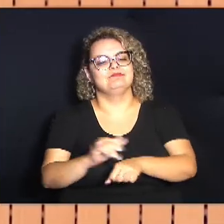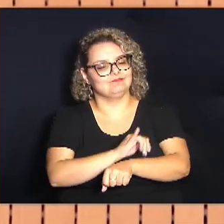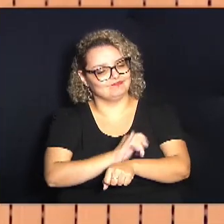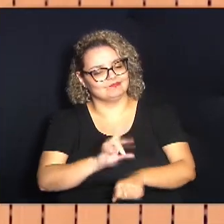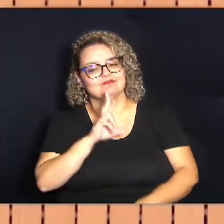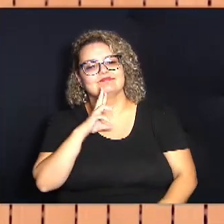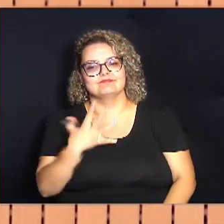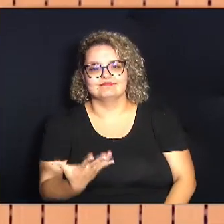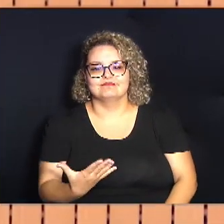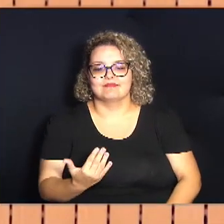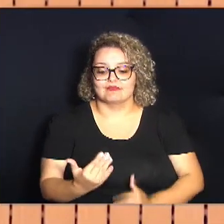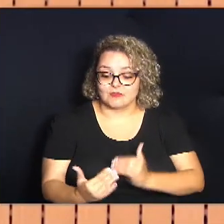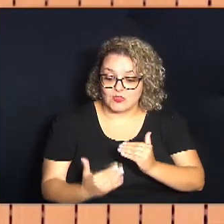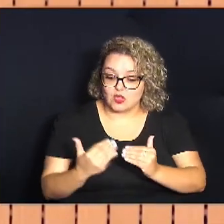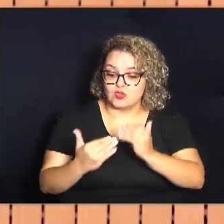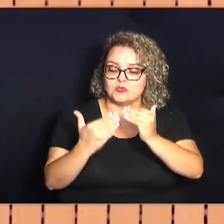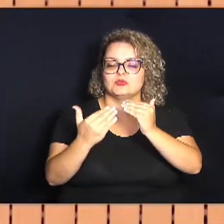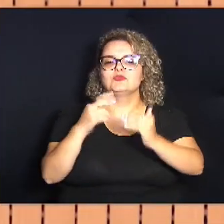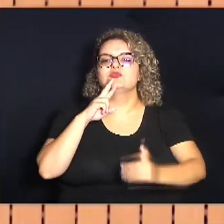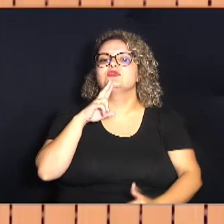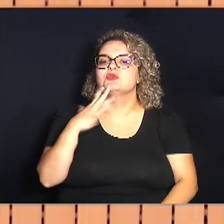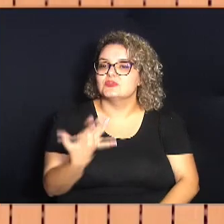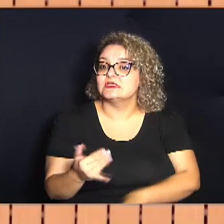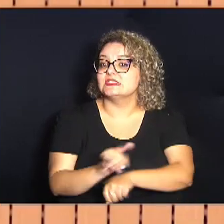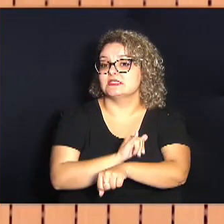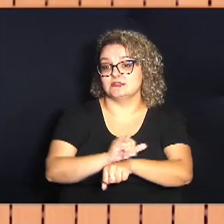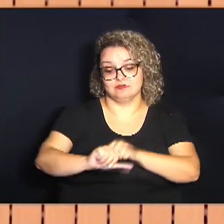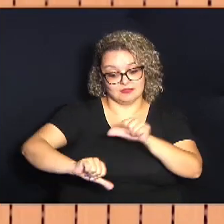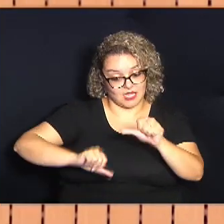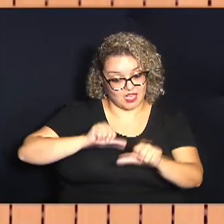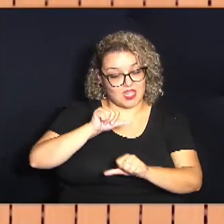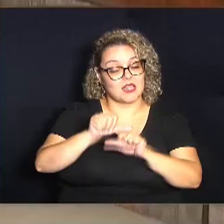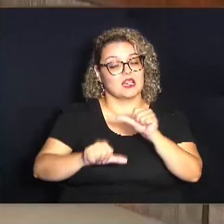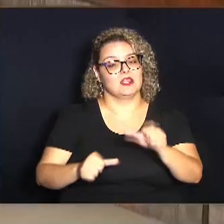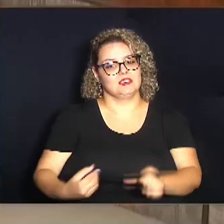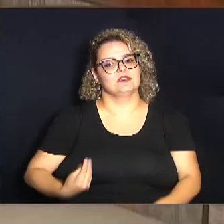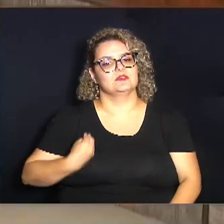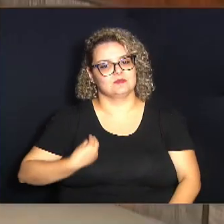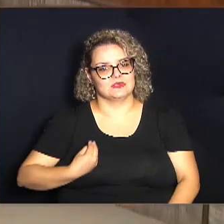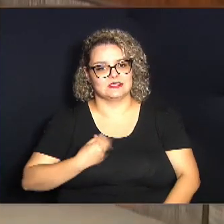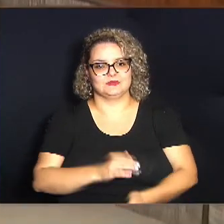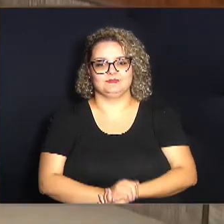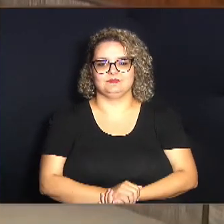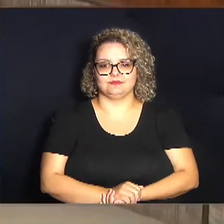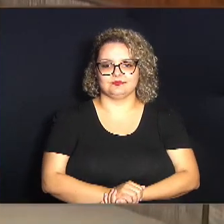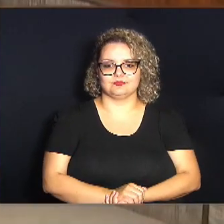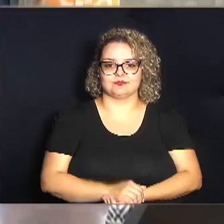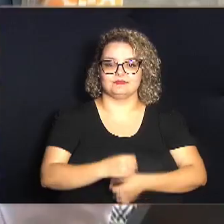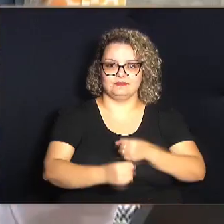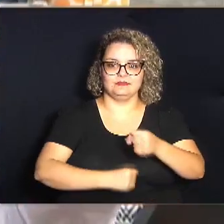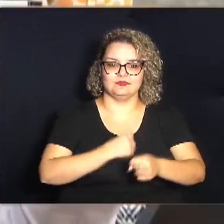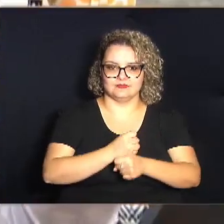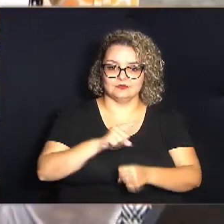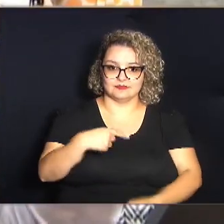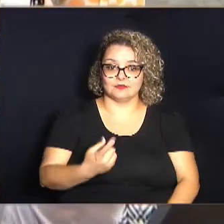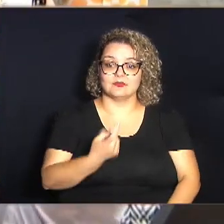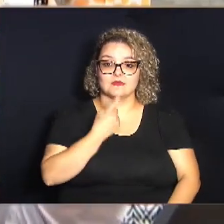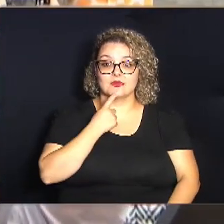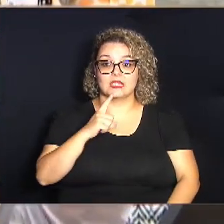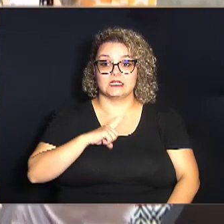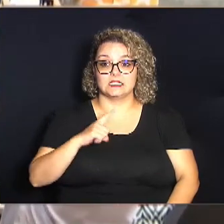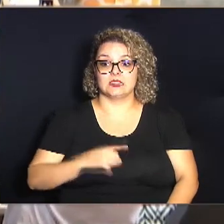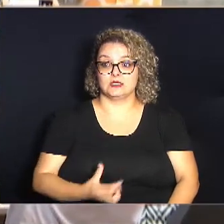soluções, construir soluções para transformar essas vidas. A partir do ano que vem, Campinas contará com